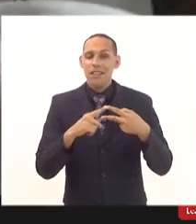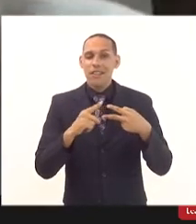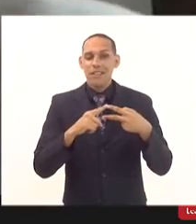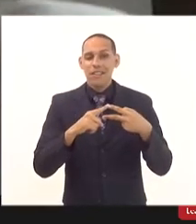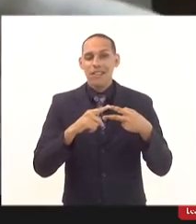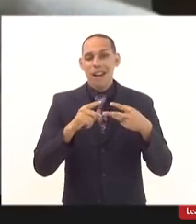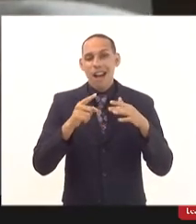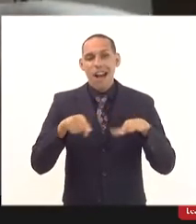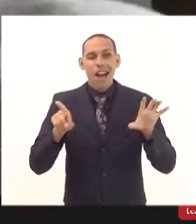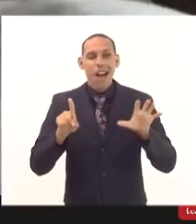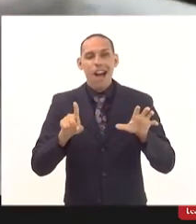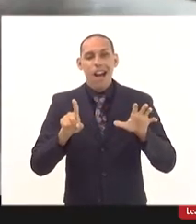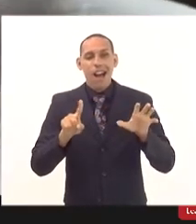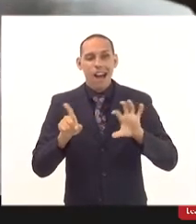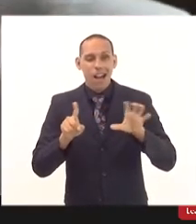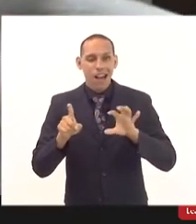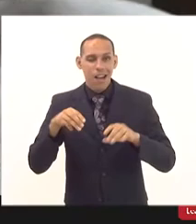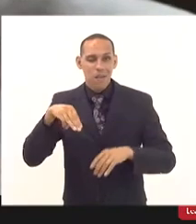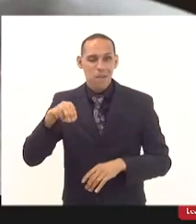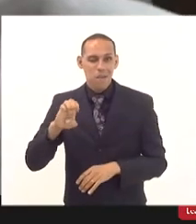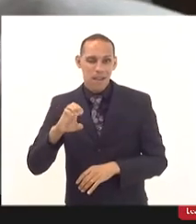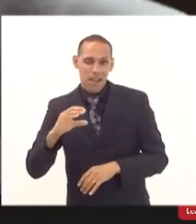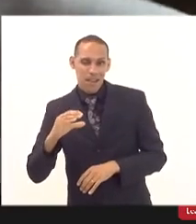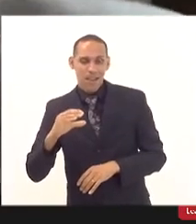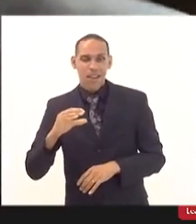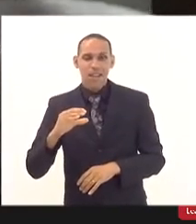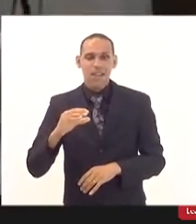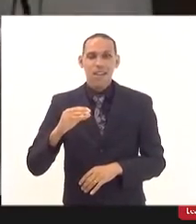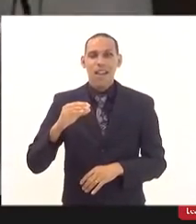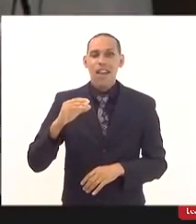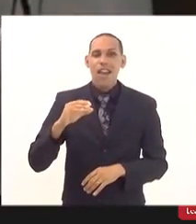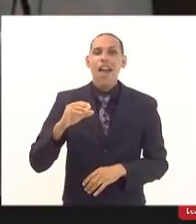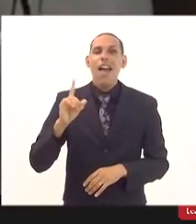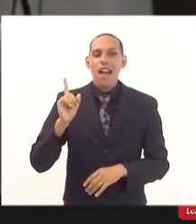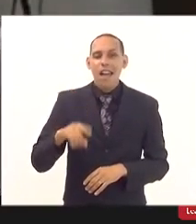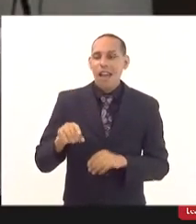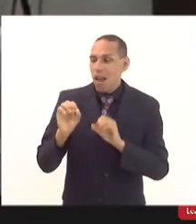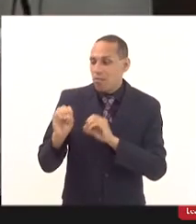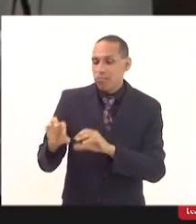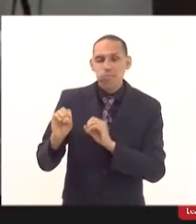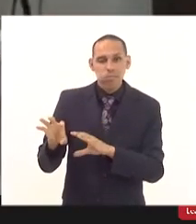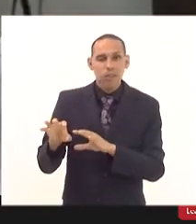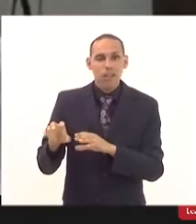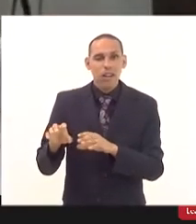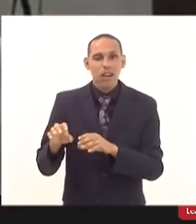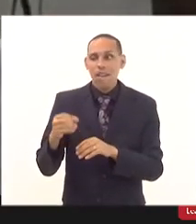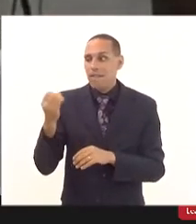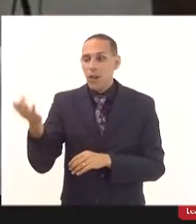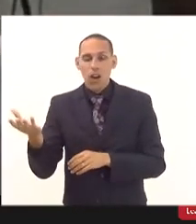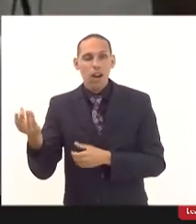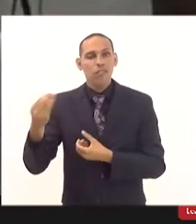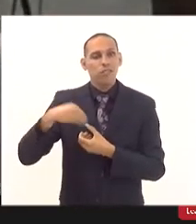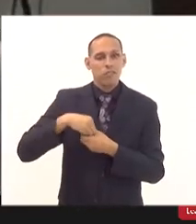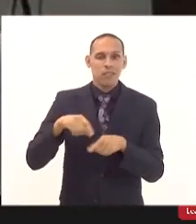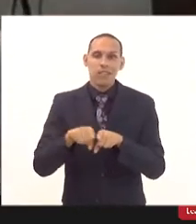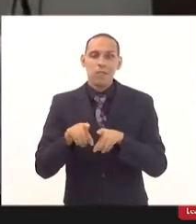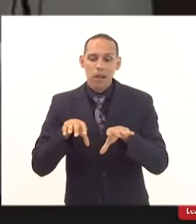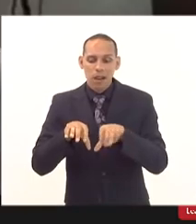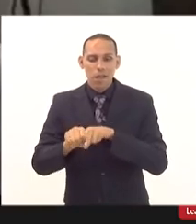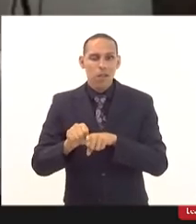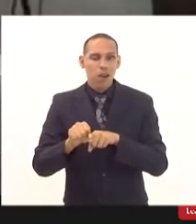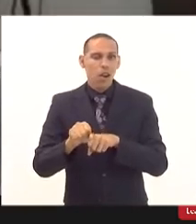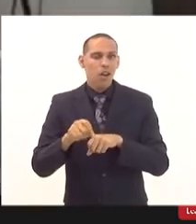além de ser uma escola é da antena para fora é uma escola da antena para dentro também não formava